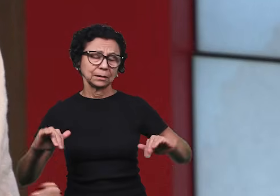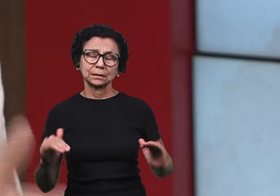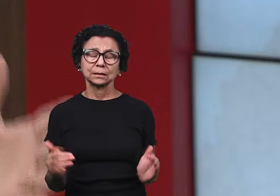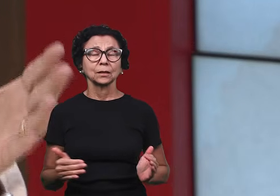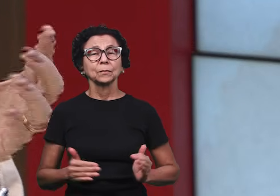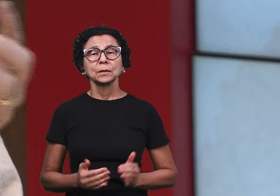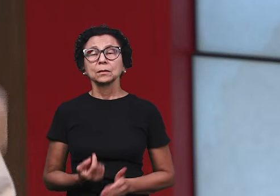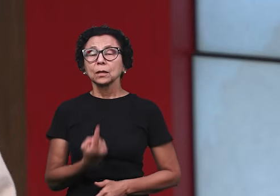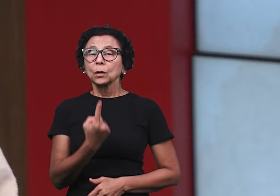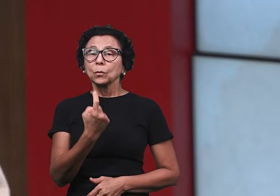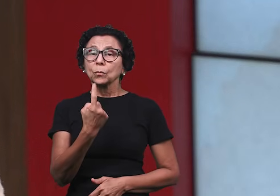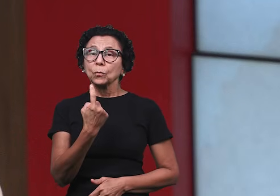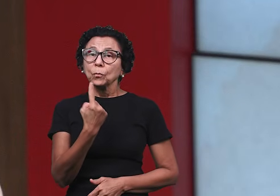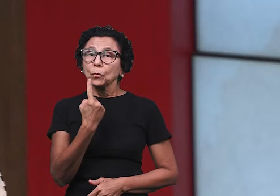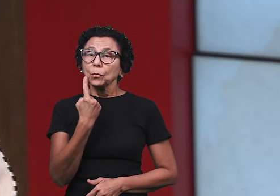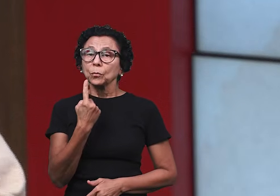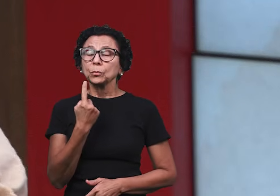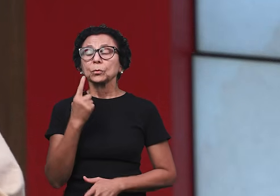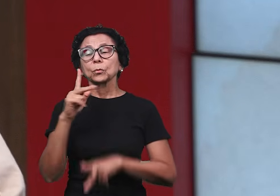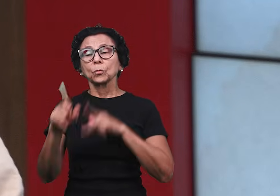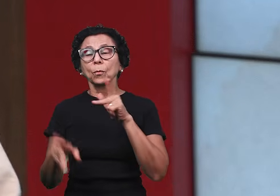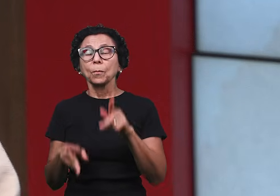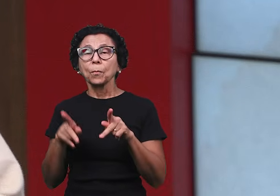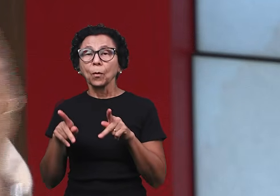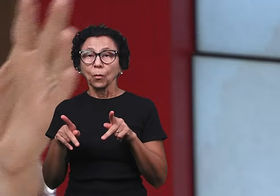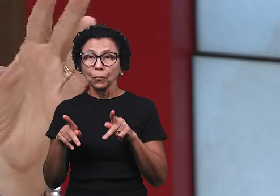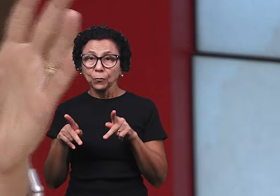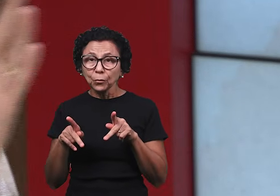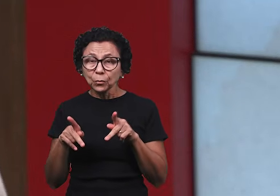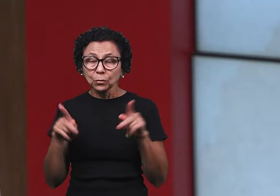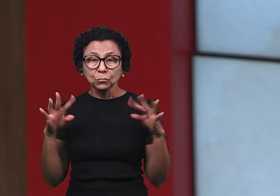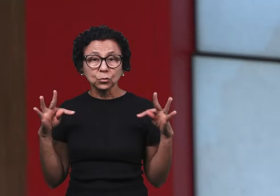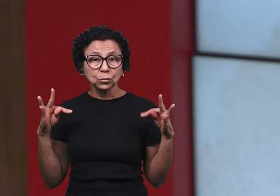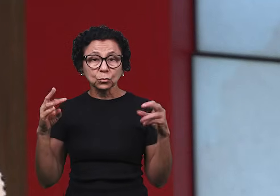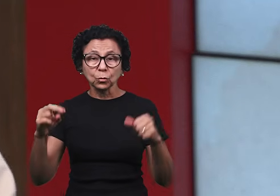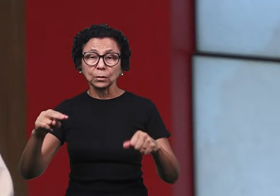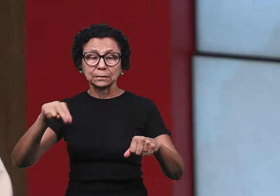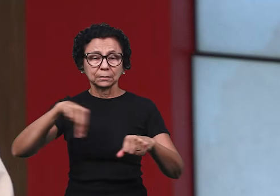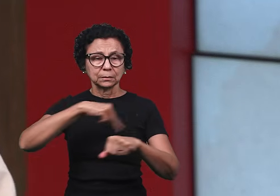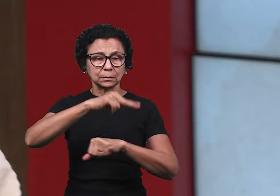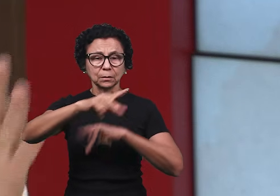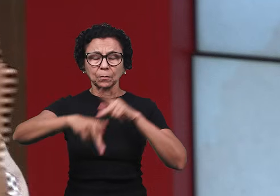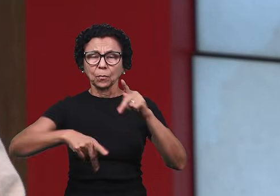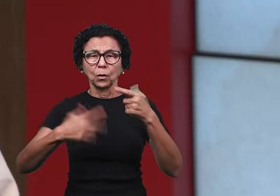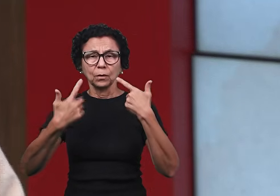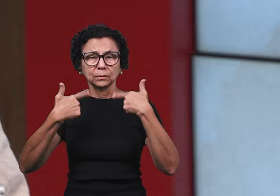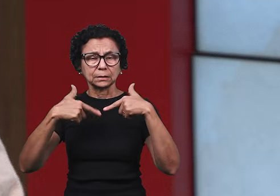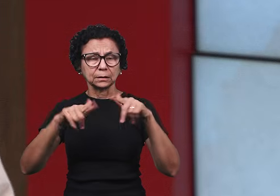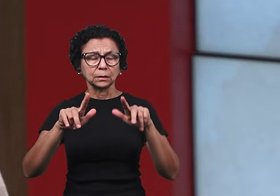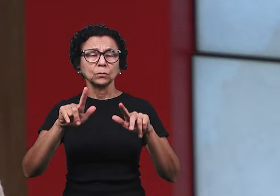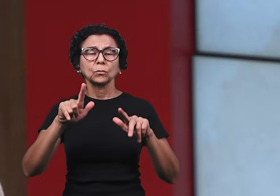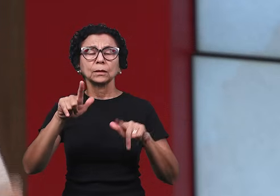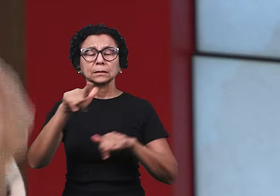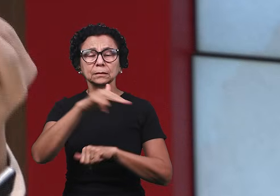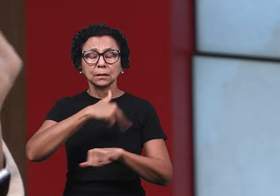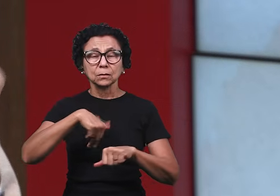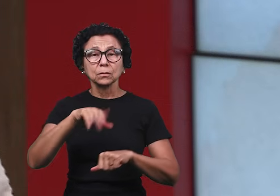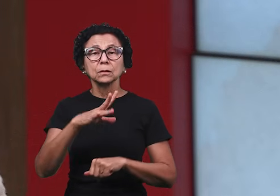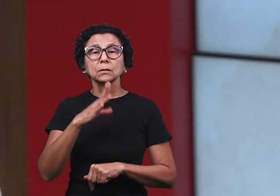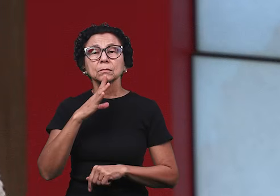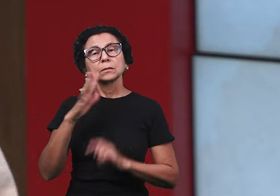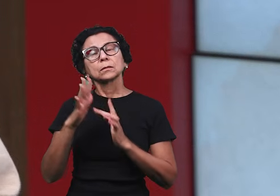separação, mas haveria um único povo formado por gente de toda a terra, de todos os povos, línguas e nações,